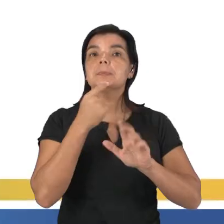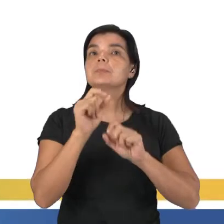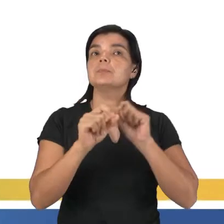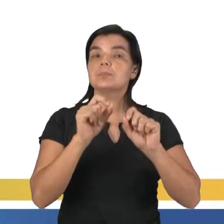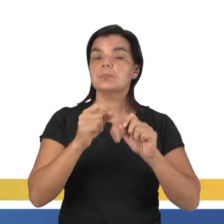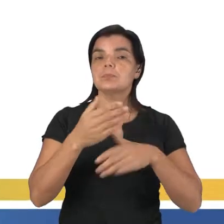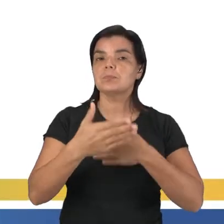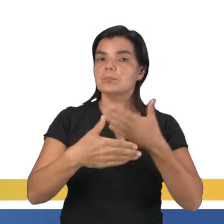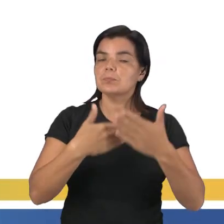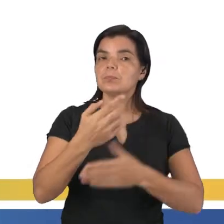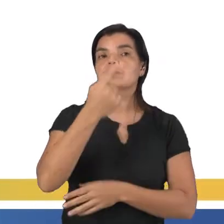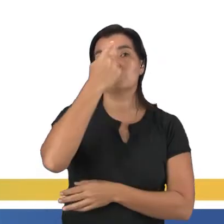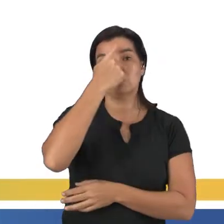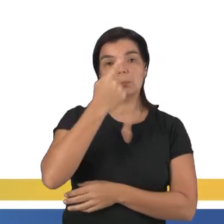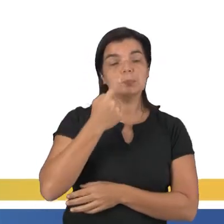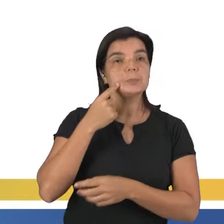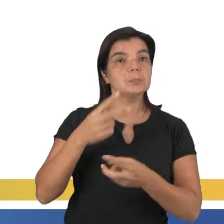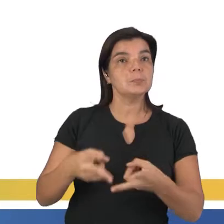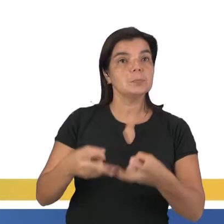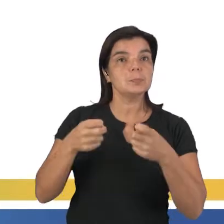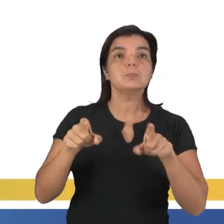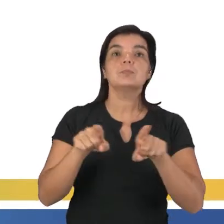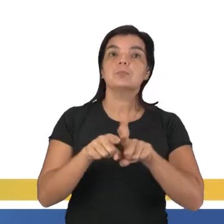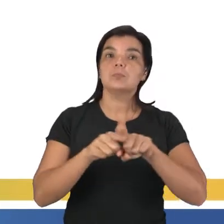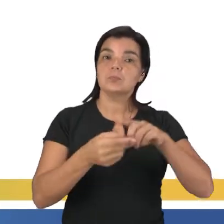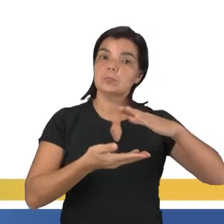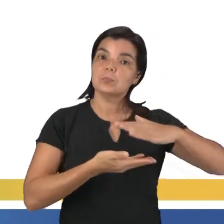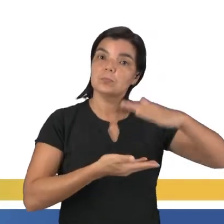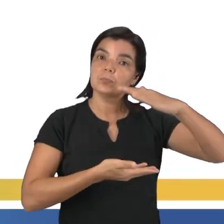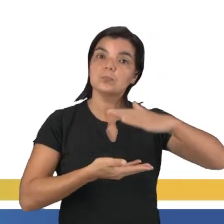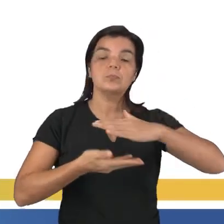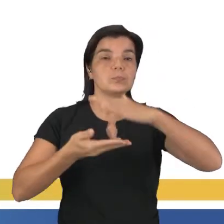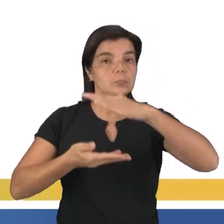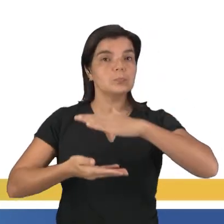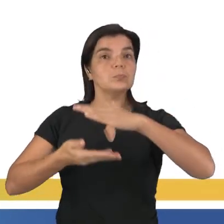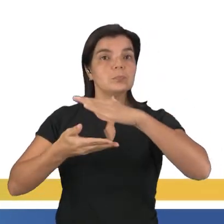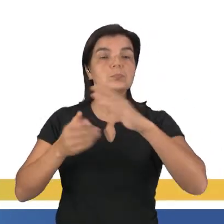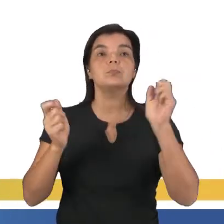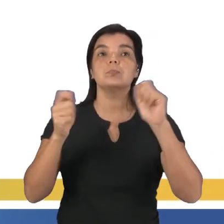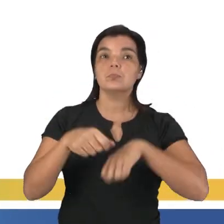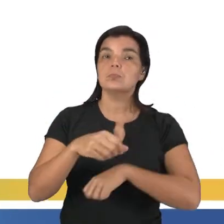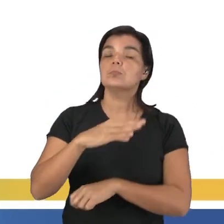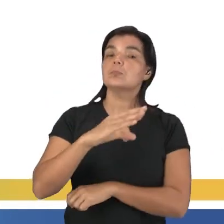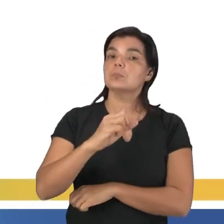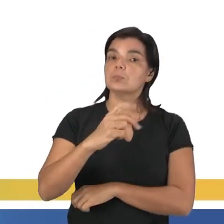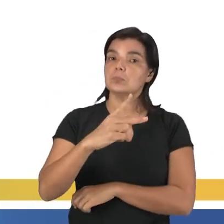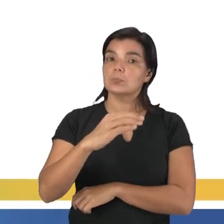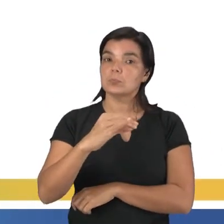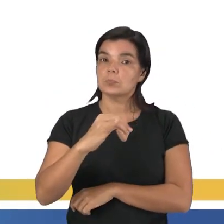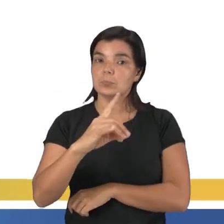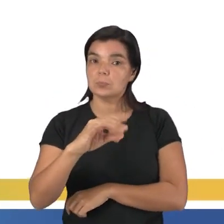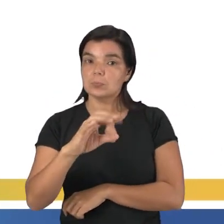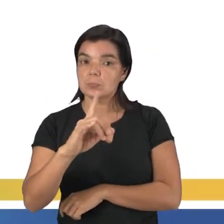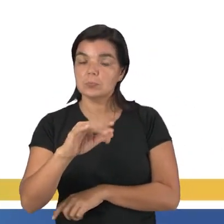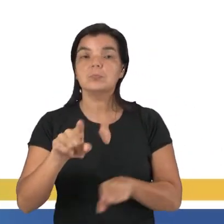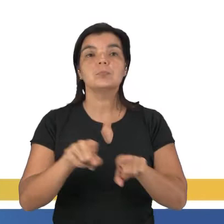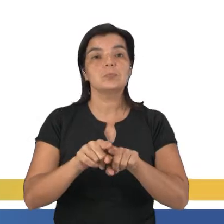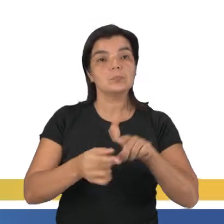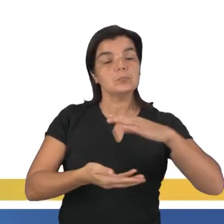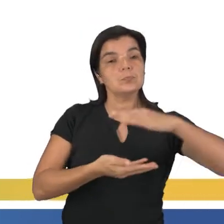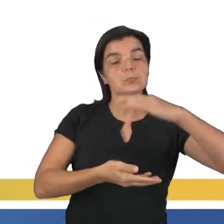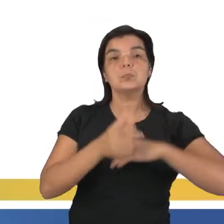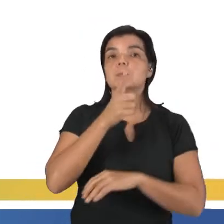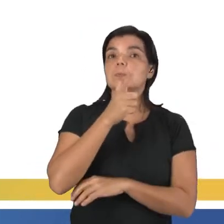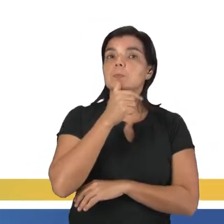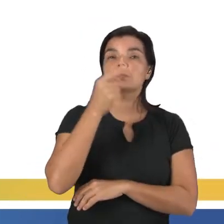Porque a partir dessa imagem, podemos perceber que vasilhames têm suas respectivas capacidades. Litros de água, galão d'água.